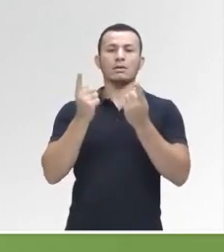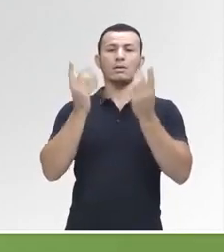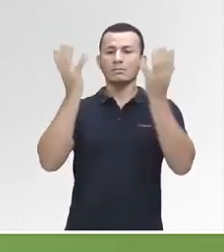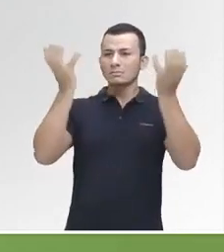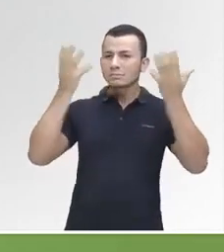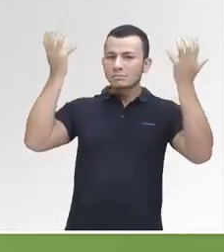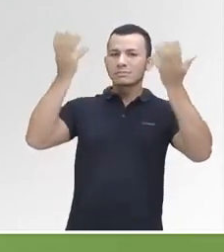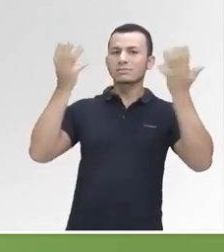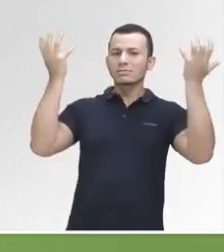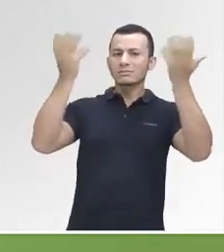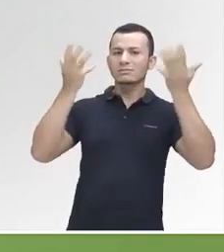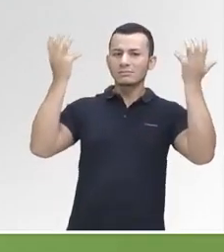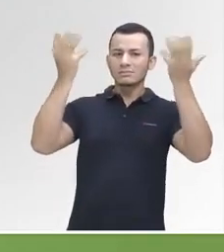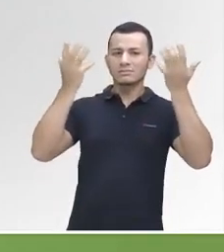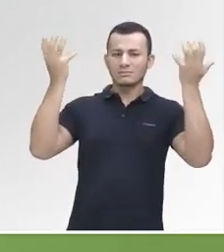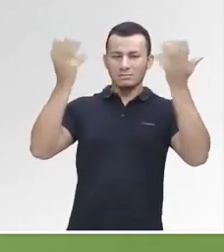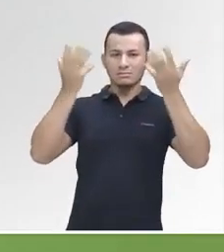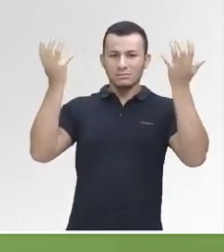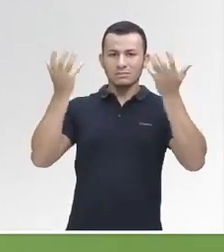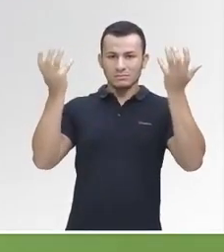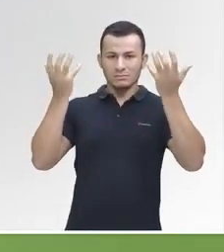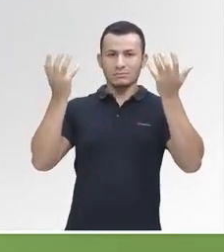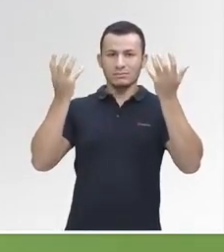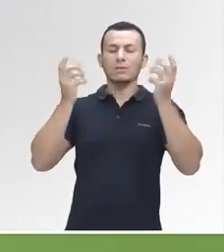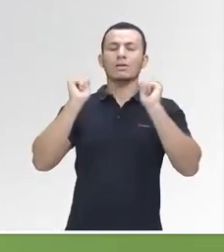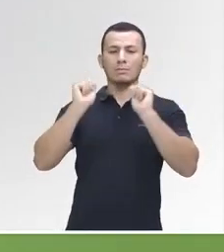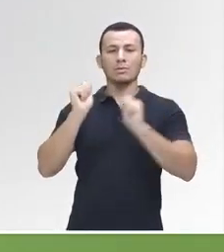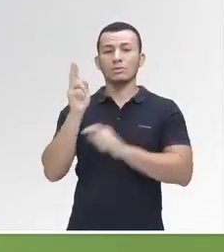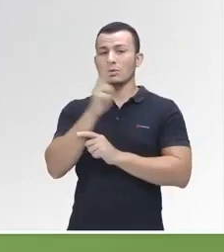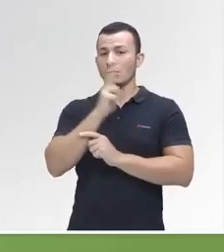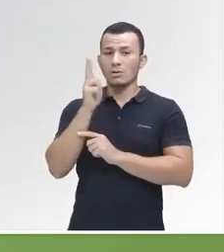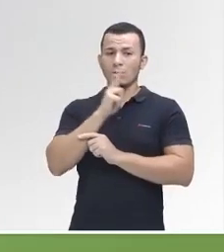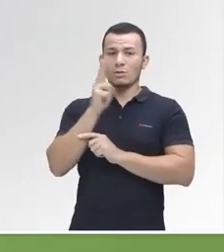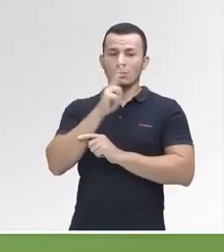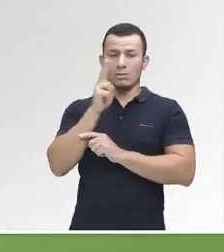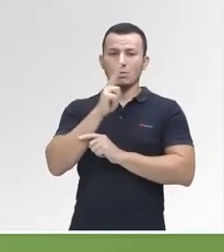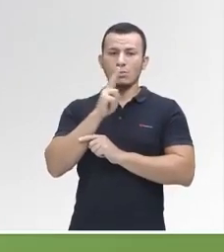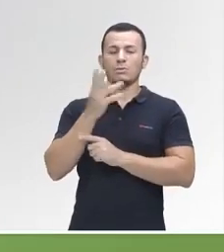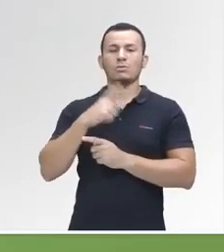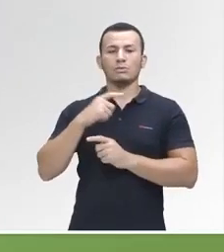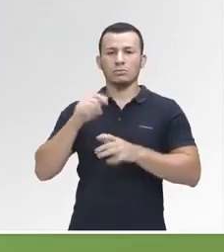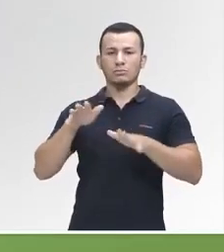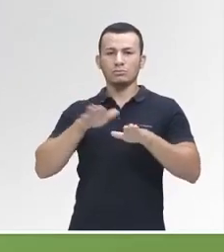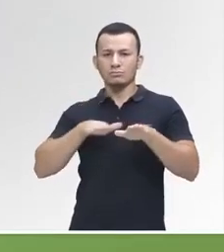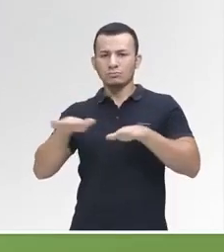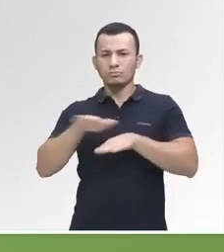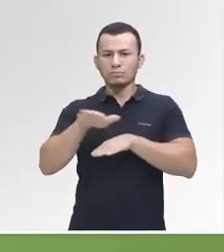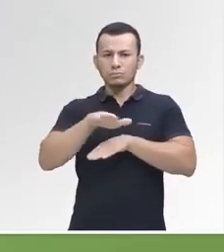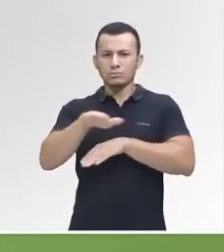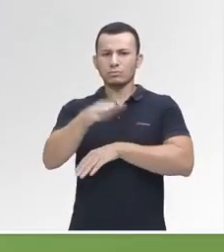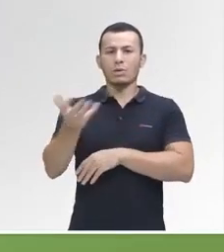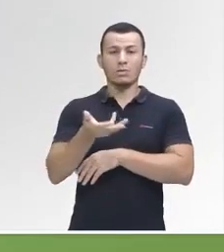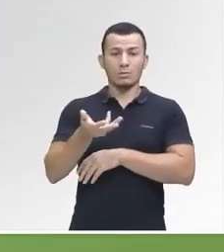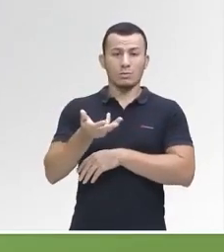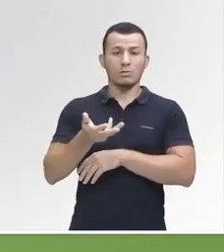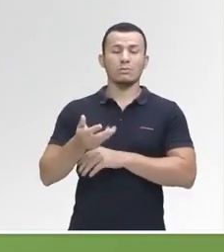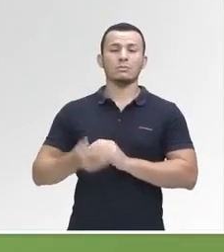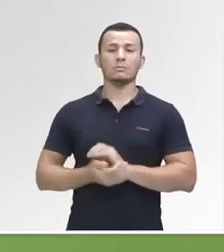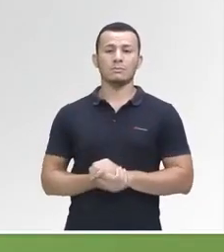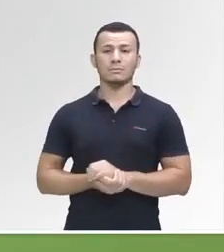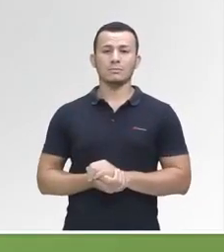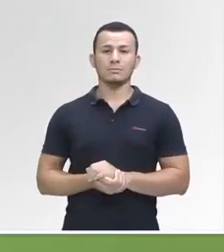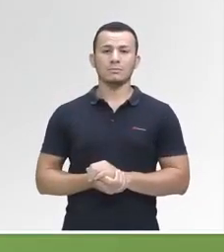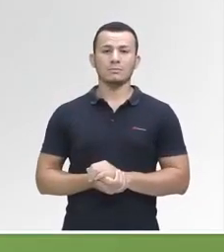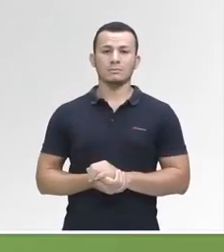que o veículo possa se mover mais rapidamente. E como nós vimos que